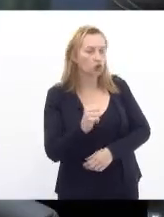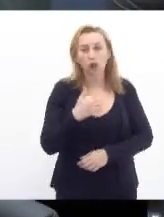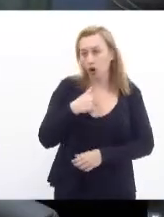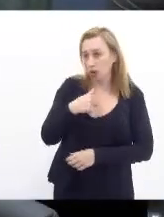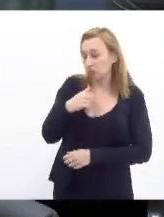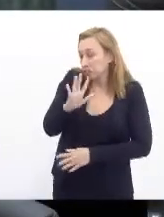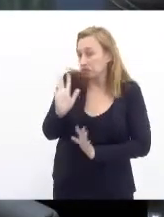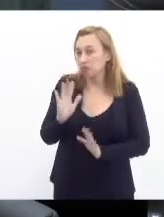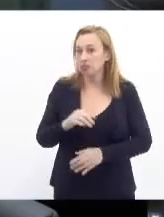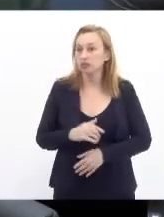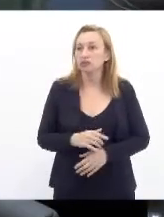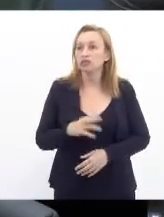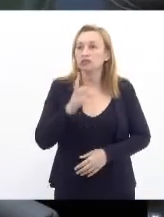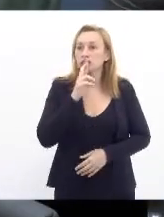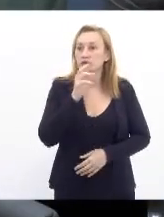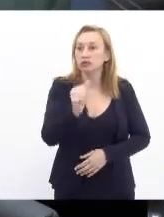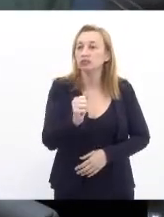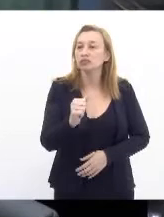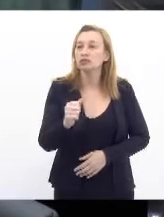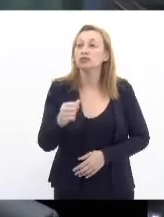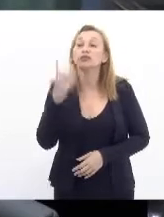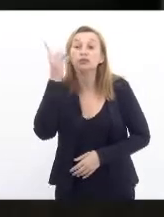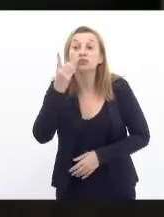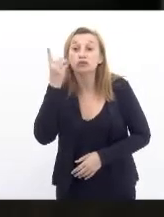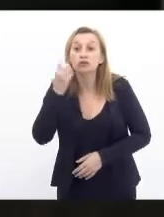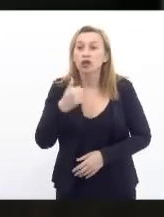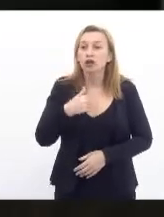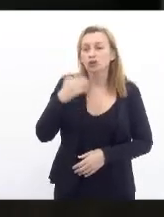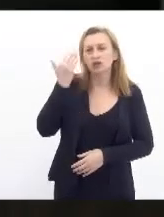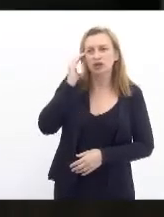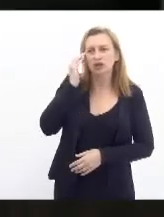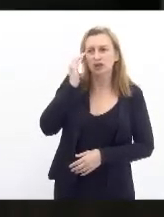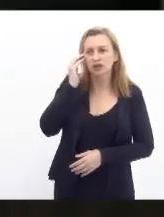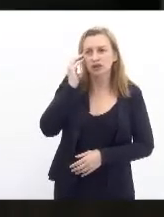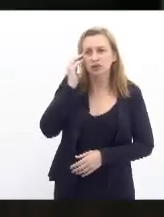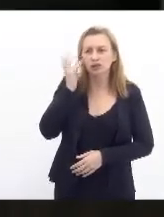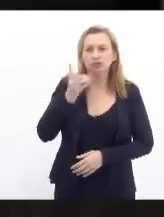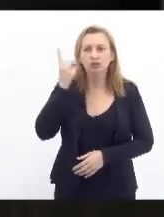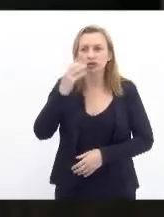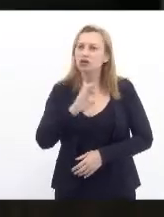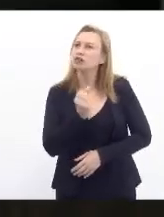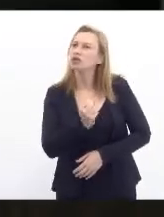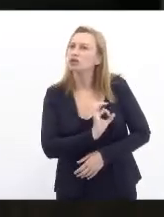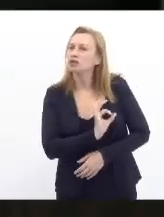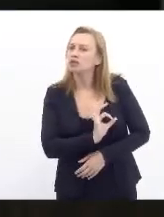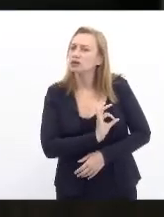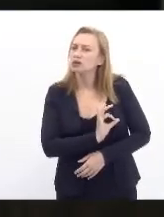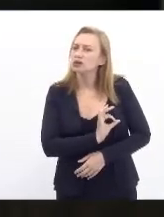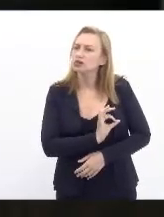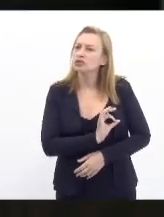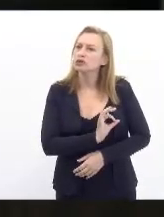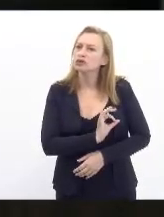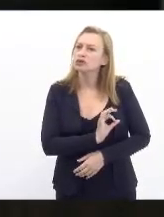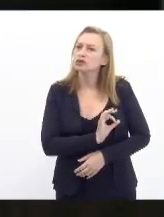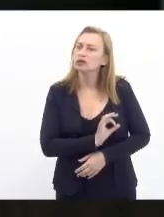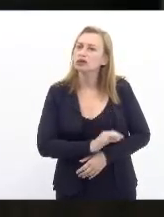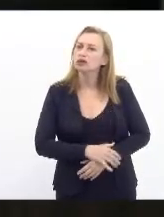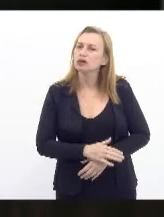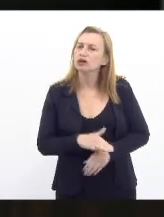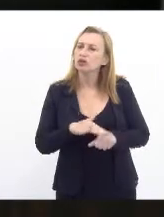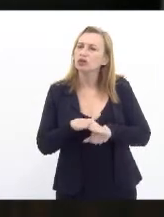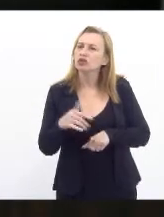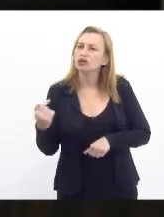Deputado Rodrigo Amorim. Amorim. É, eu entendi que deputada Marta Rocha... Começou comigo ali. Tá,